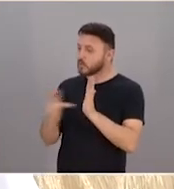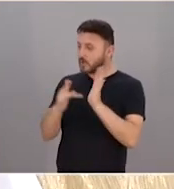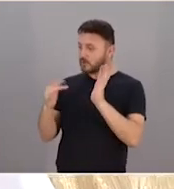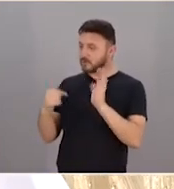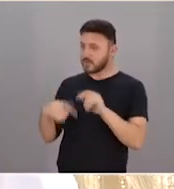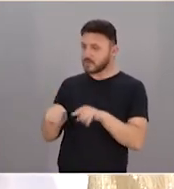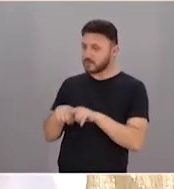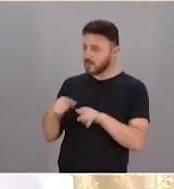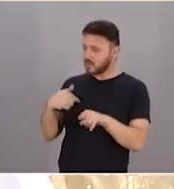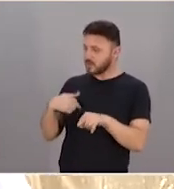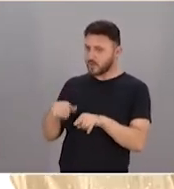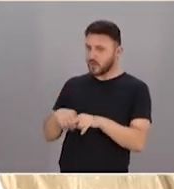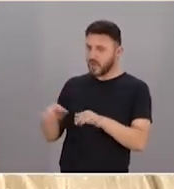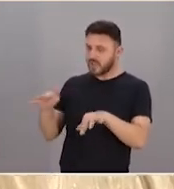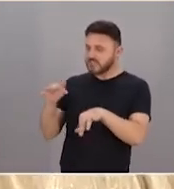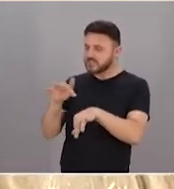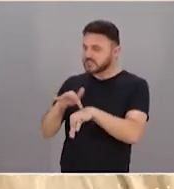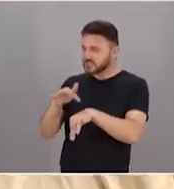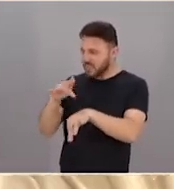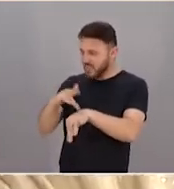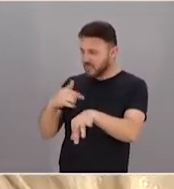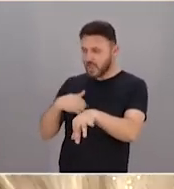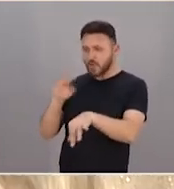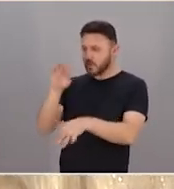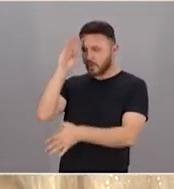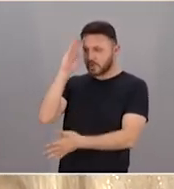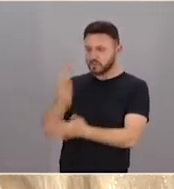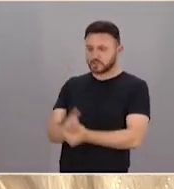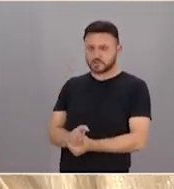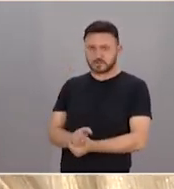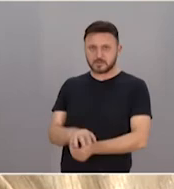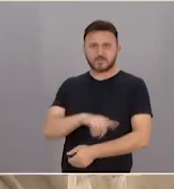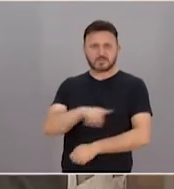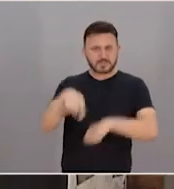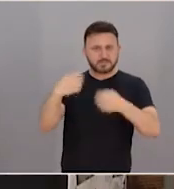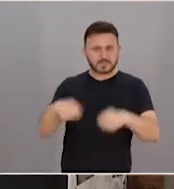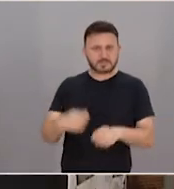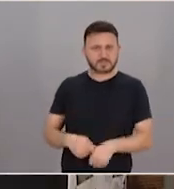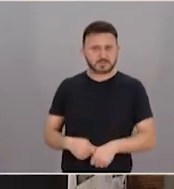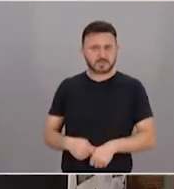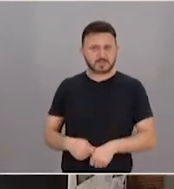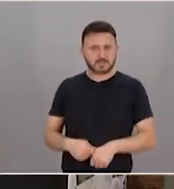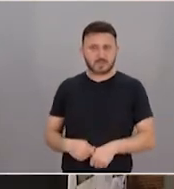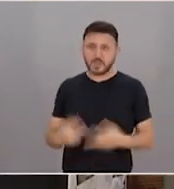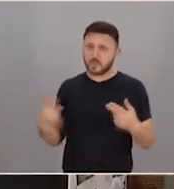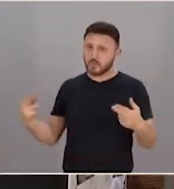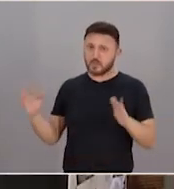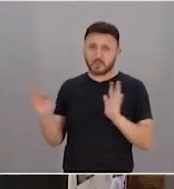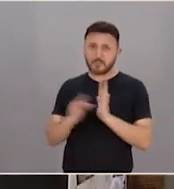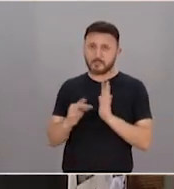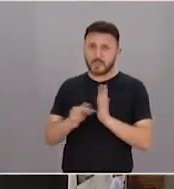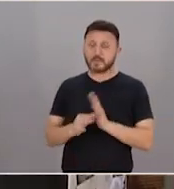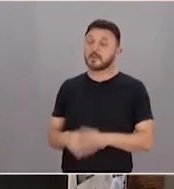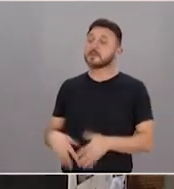eu não acreditarei. Você precisa? Venha, Tomé, toque.